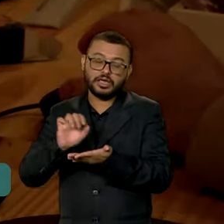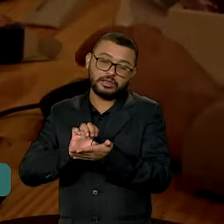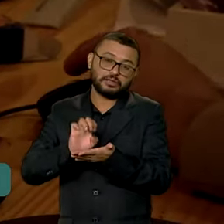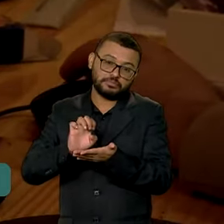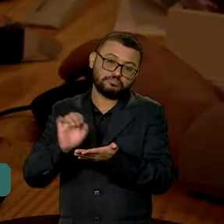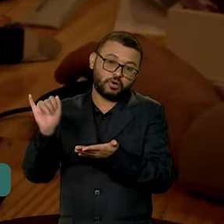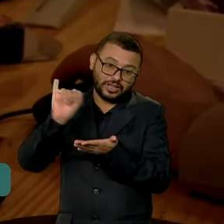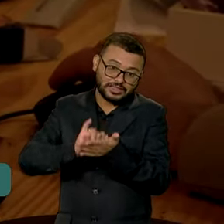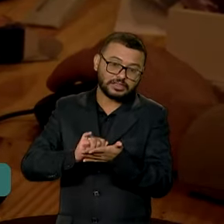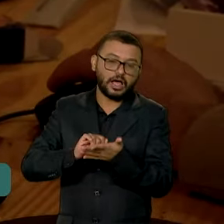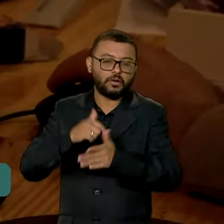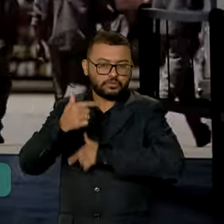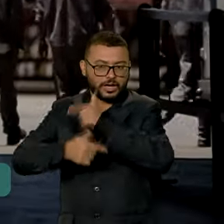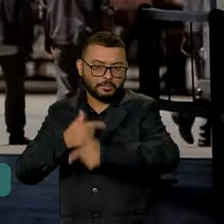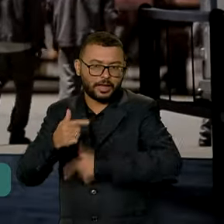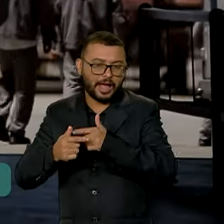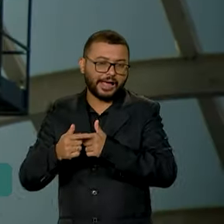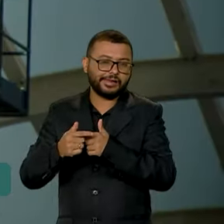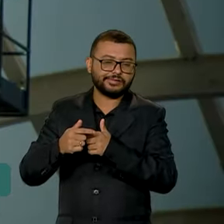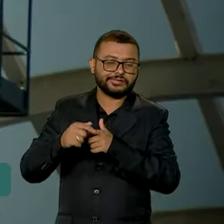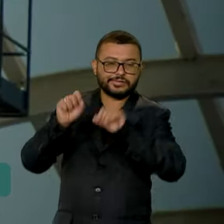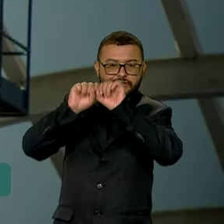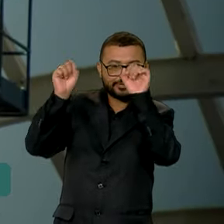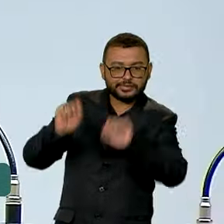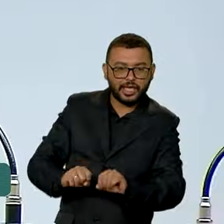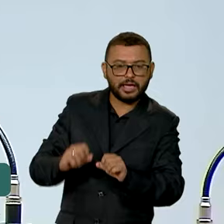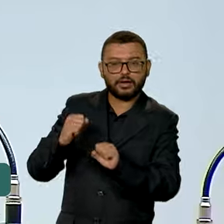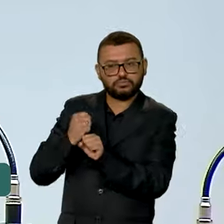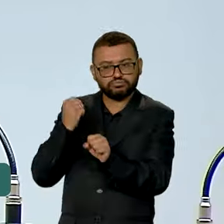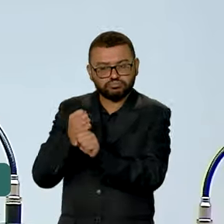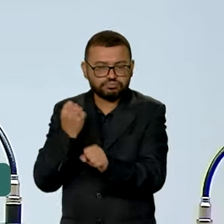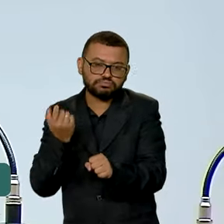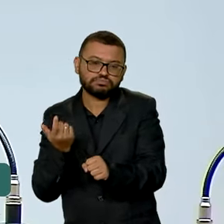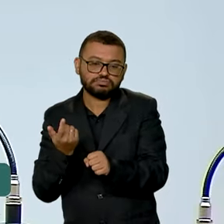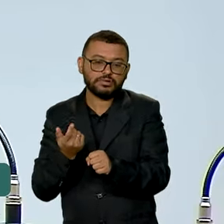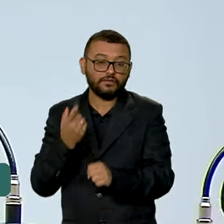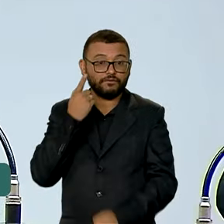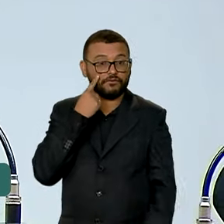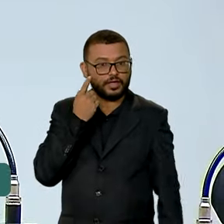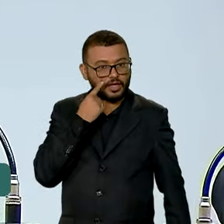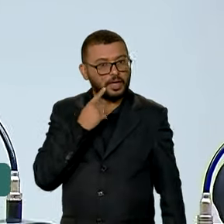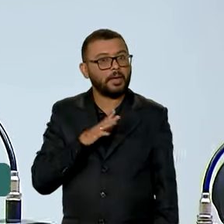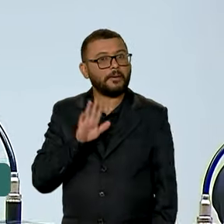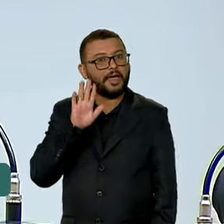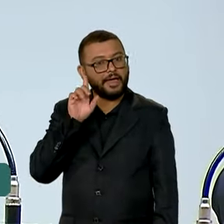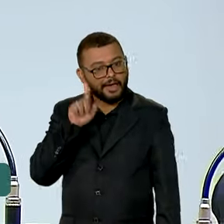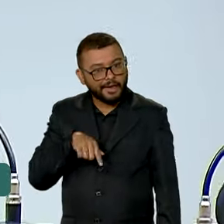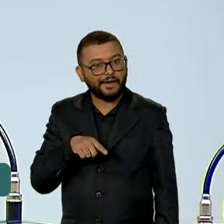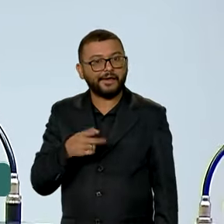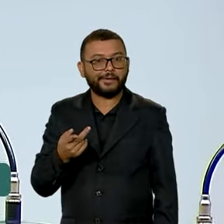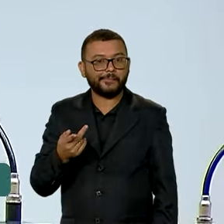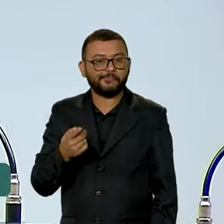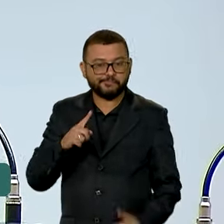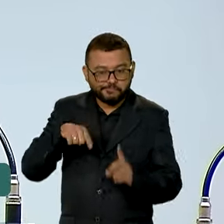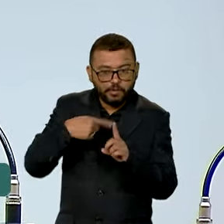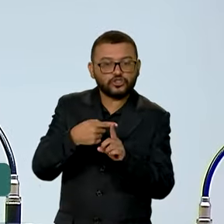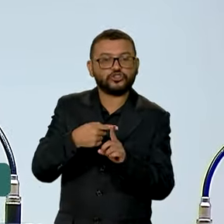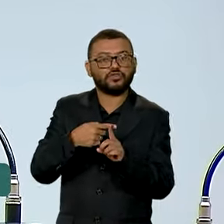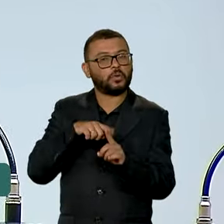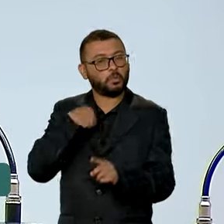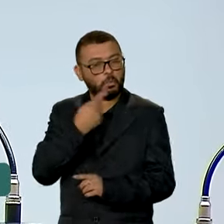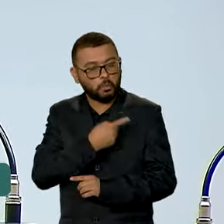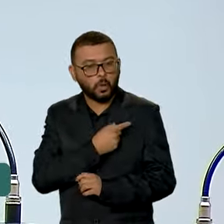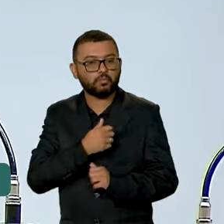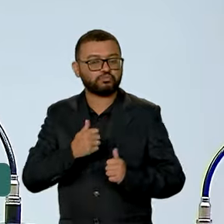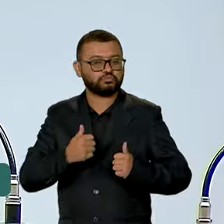no desenvolvimento de software e na construção. Mais um sinal aqui, mais um sinal concreto de que a agenda vem